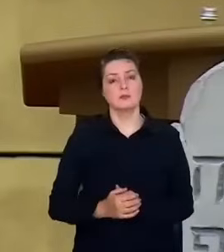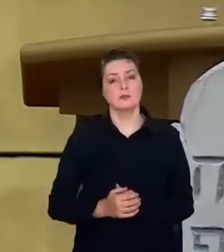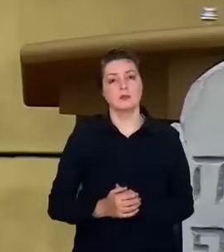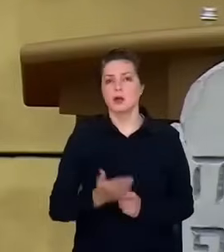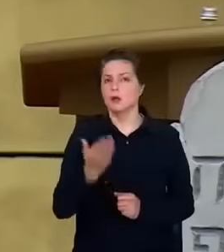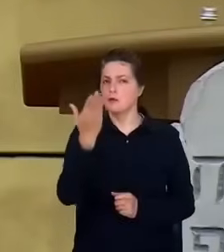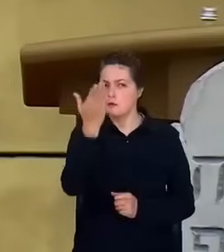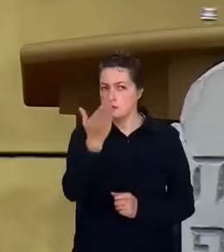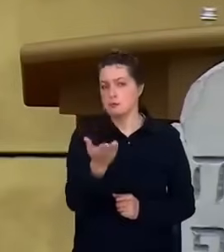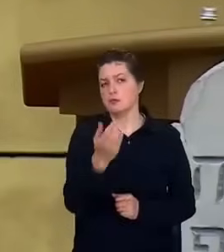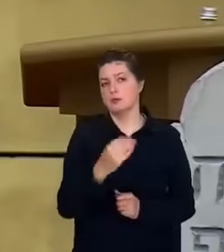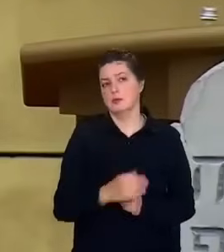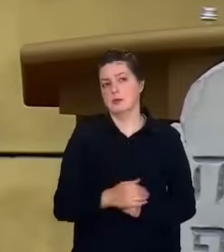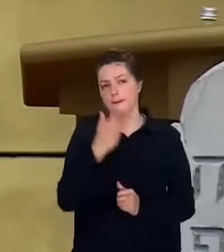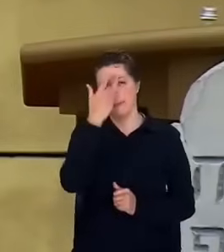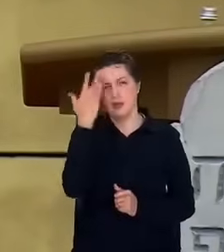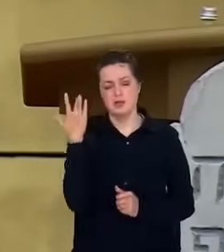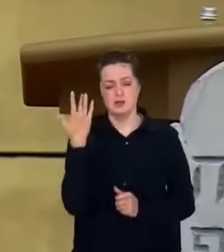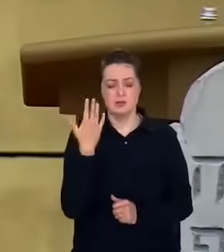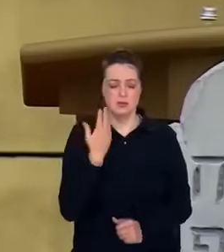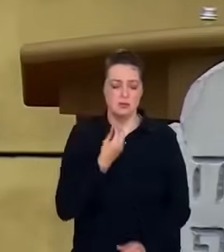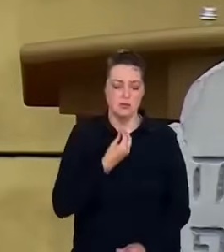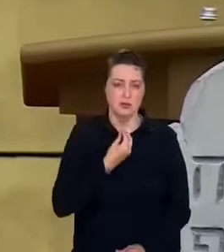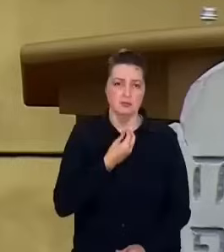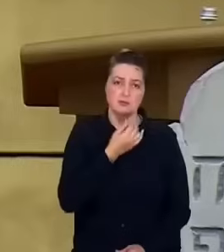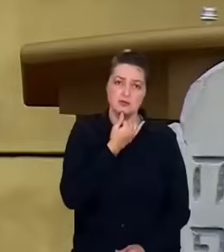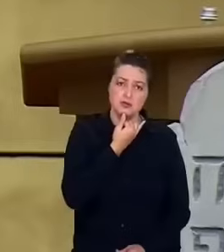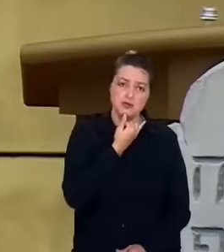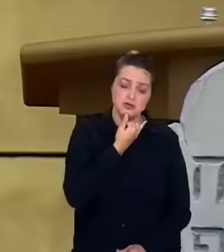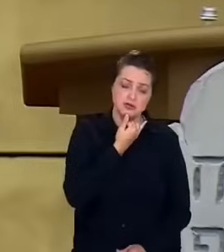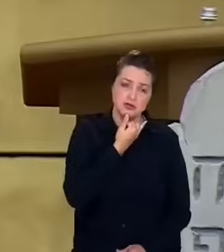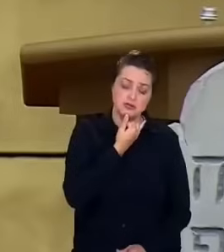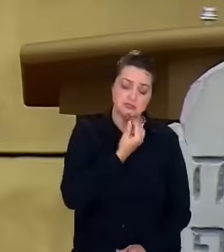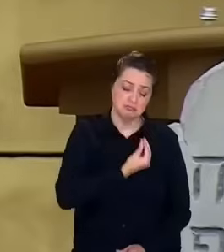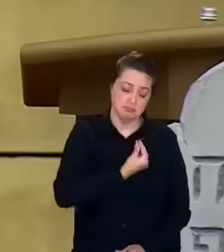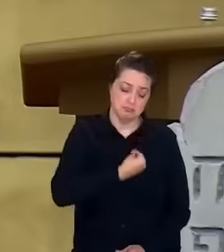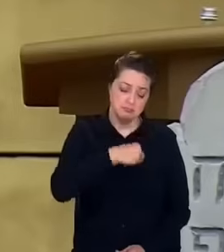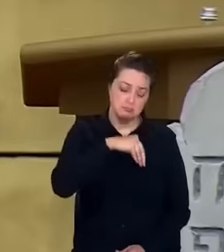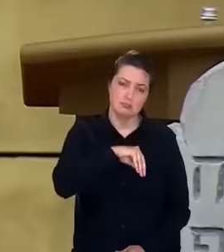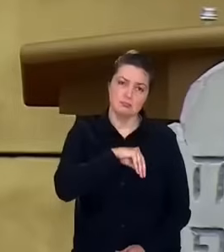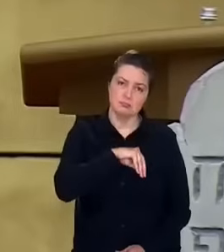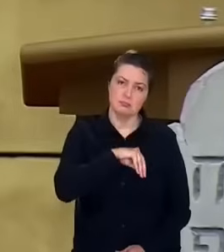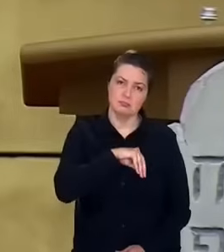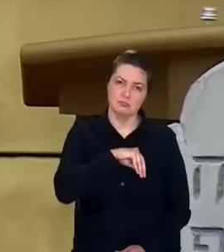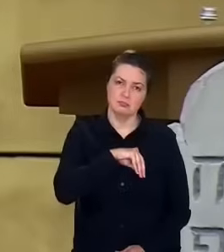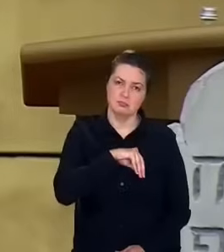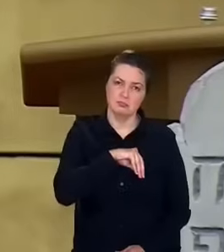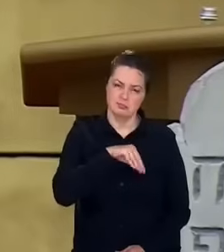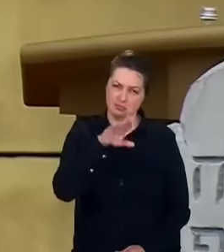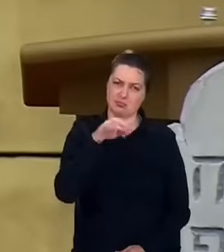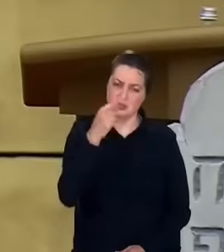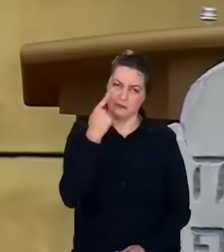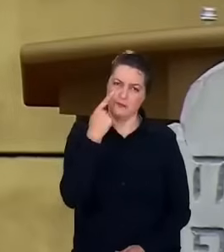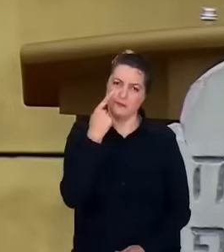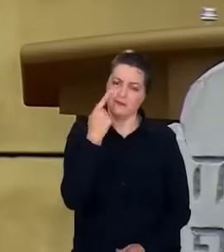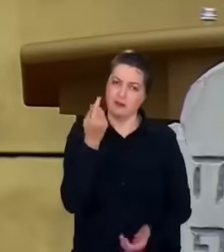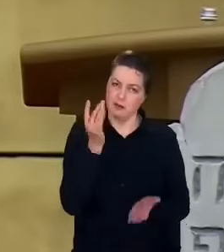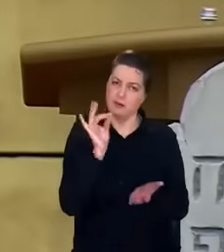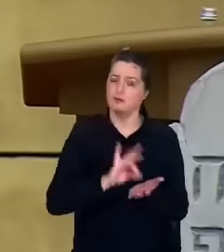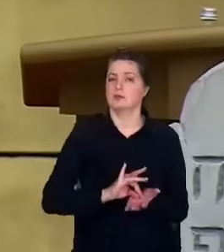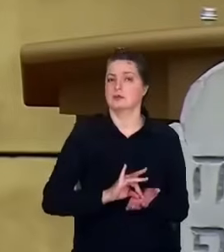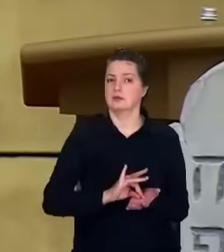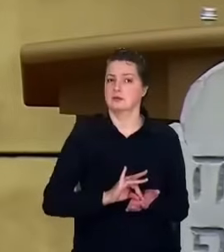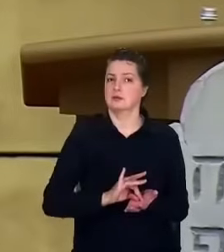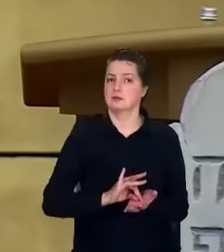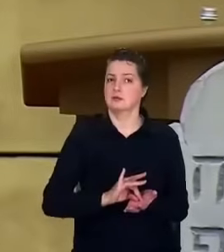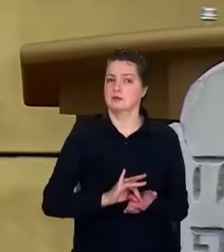que está abatida, sinceramente, seja honesto consigo mesmo. Seja sincero